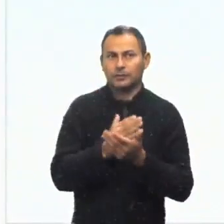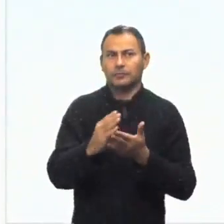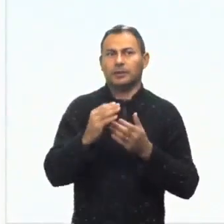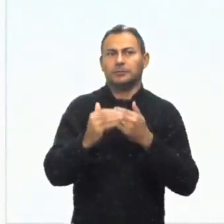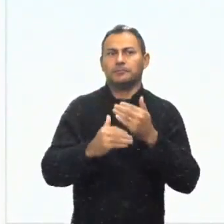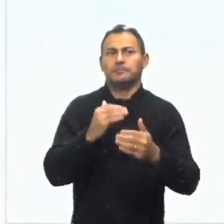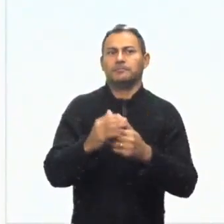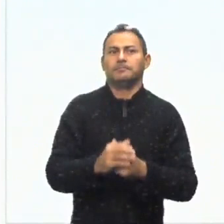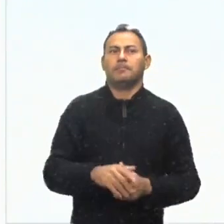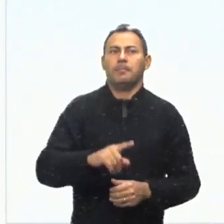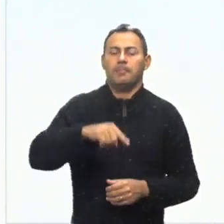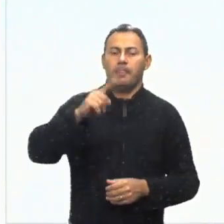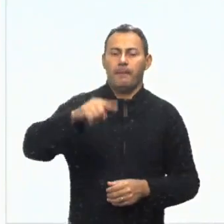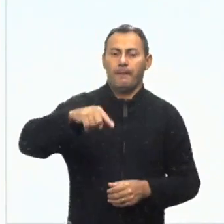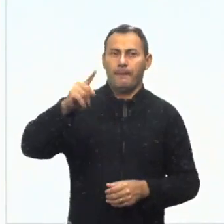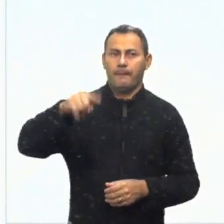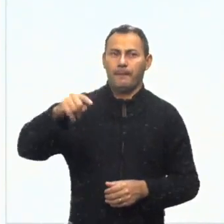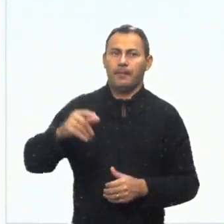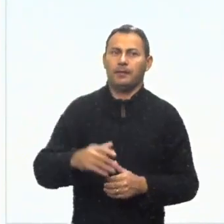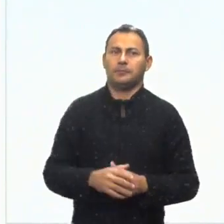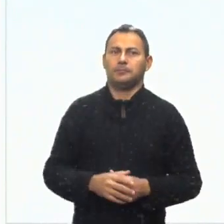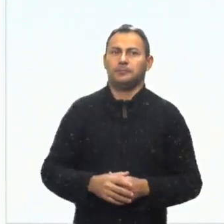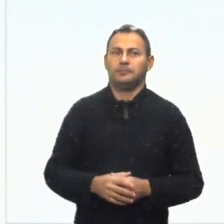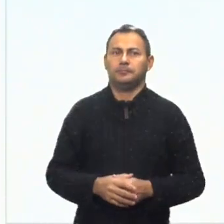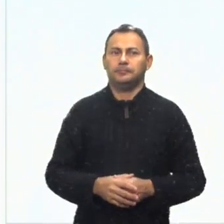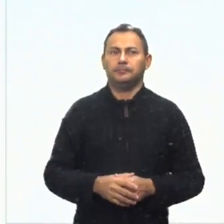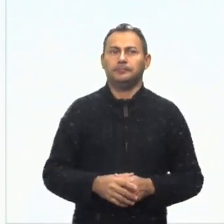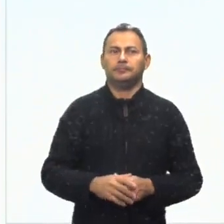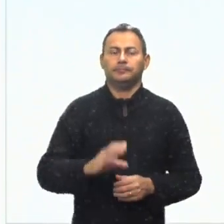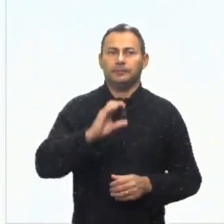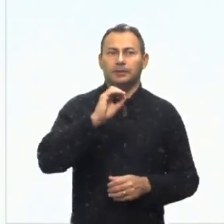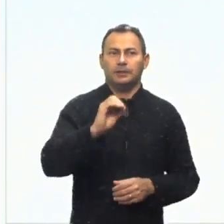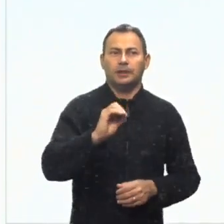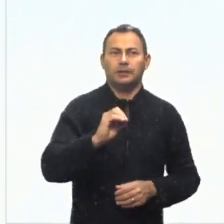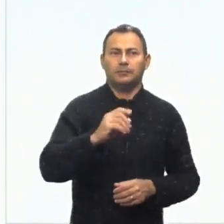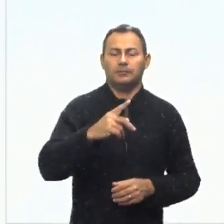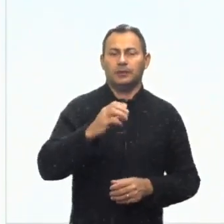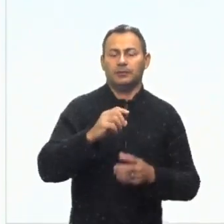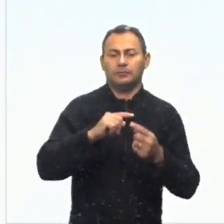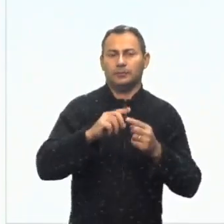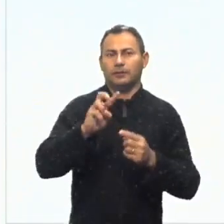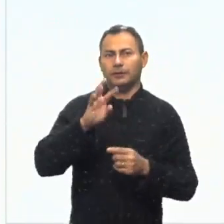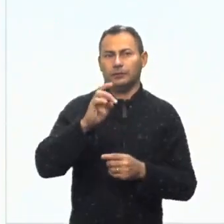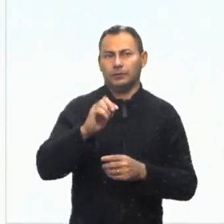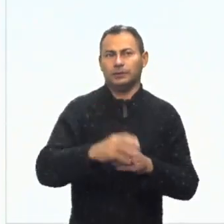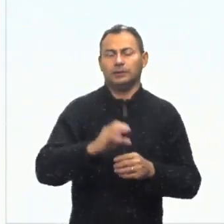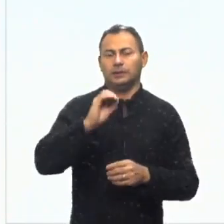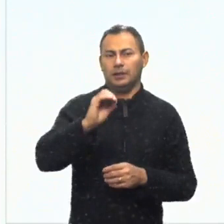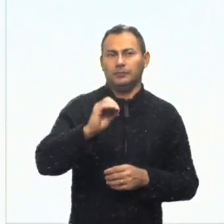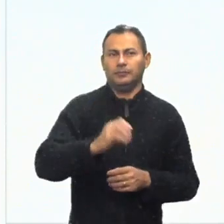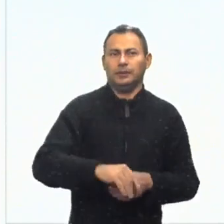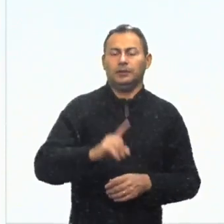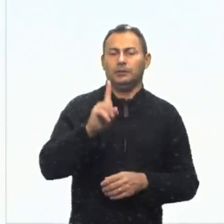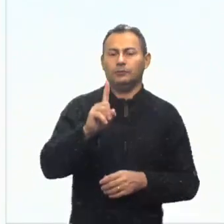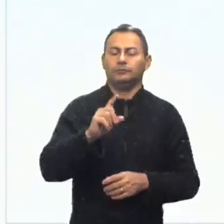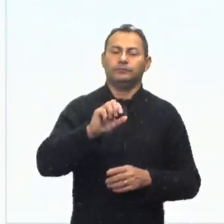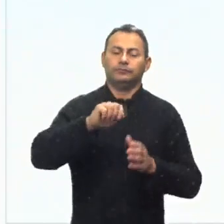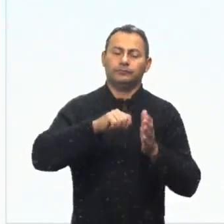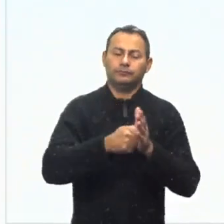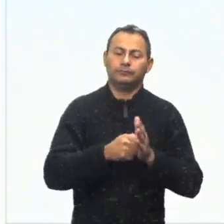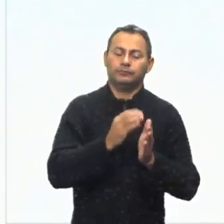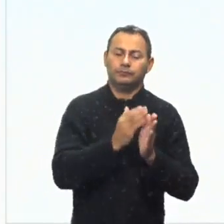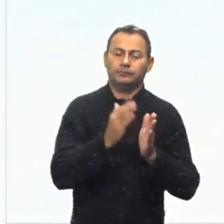começa a variar. Então, em 0, a portadora fica com amplitude igual a 0, e em 1, ela fica chaveando